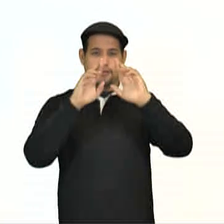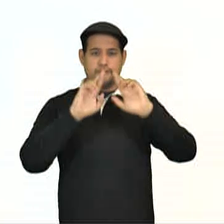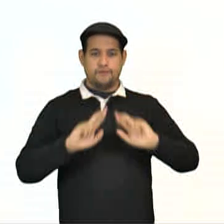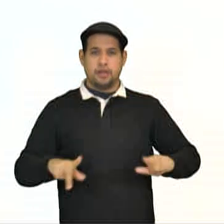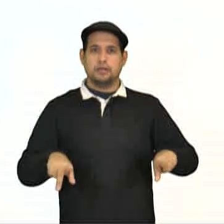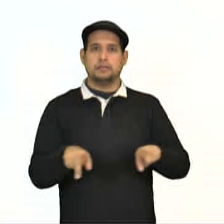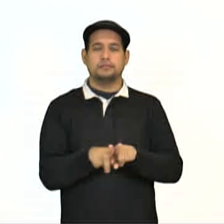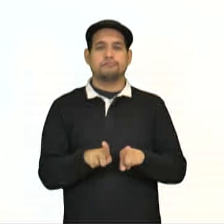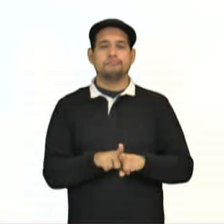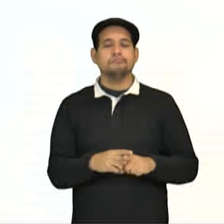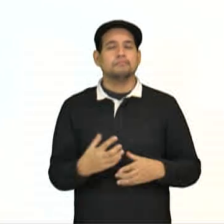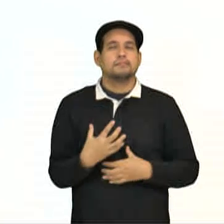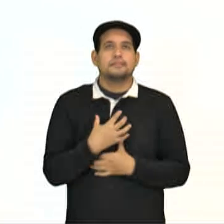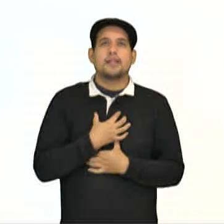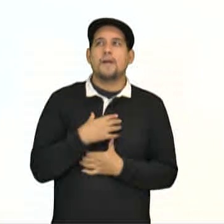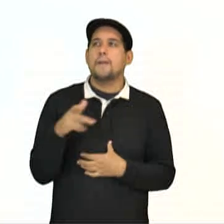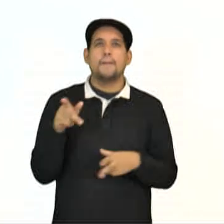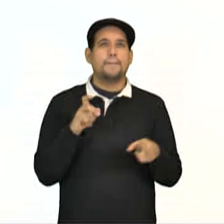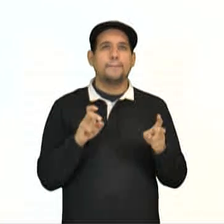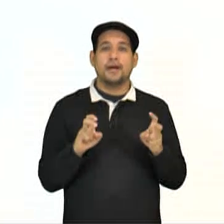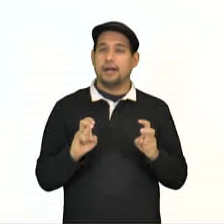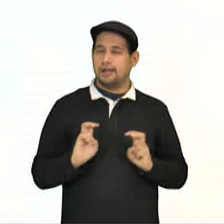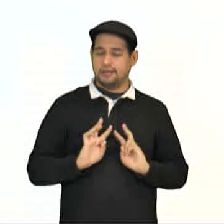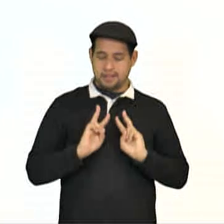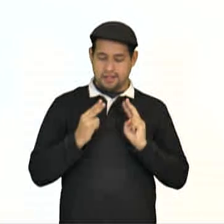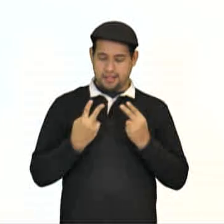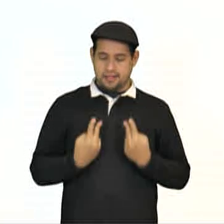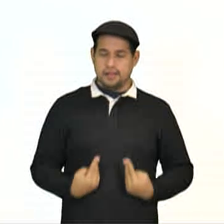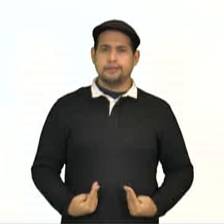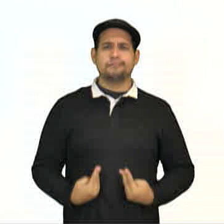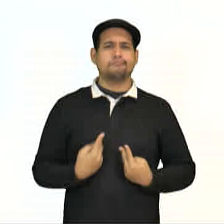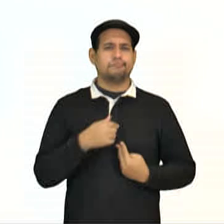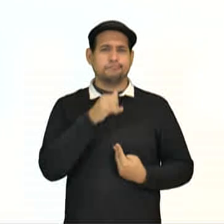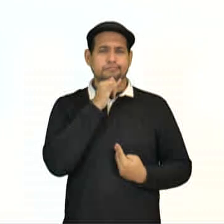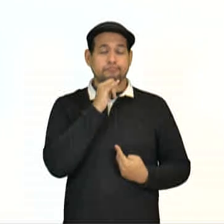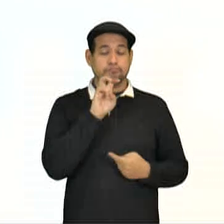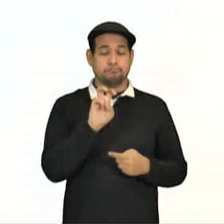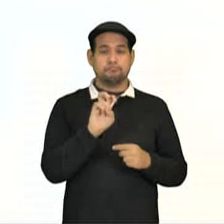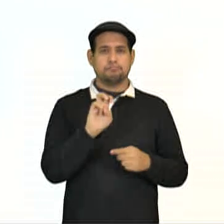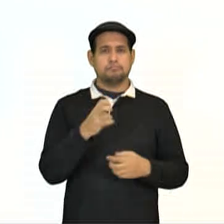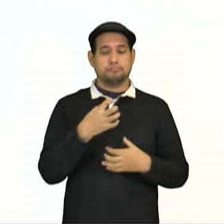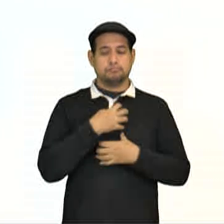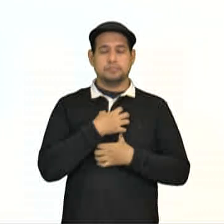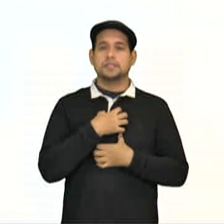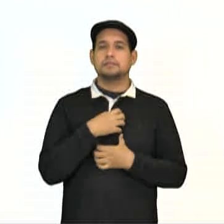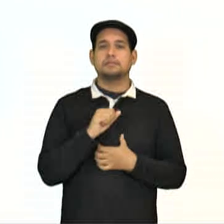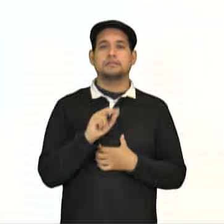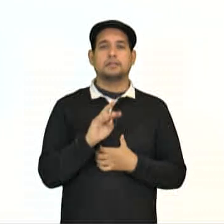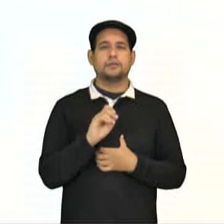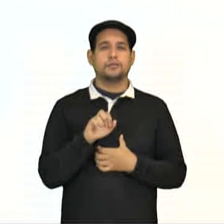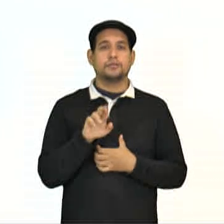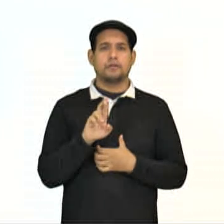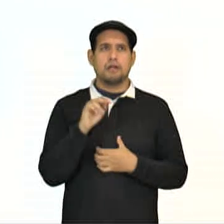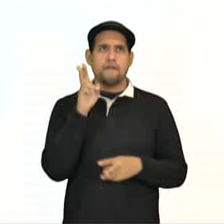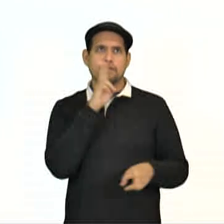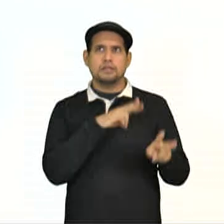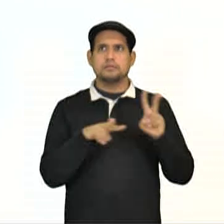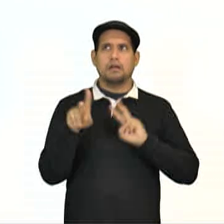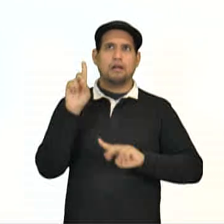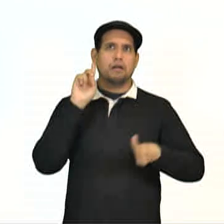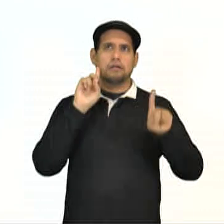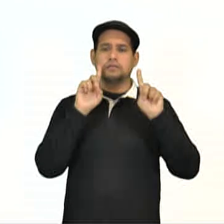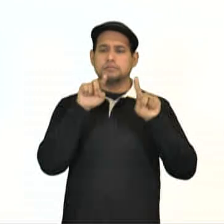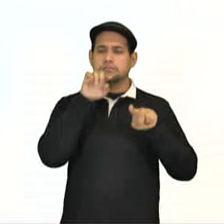diferentes sensações percebidas pelo corpo humano. Então, quando eu trabalho com os 5 sentidos, o autor, a visão, a